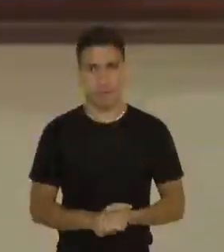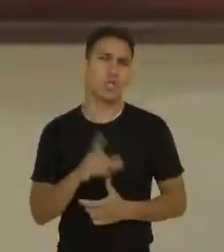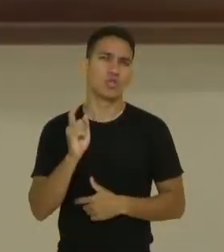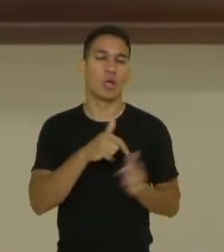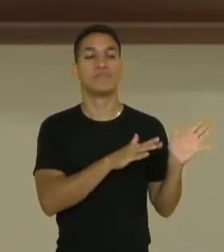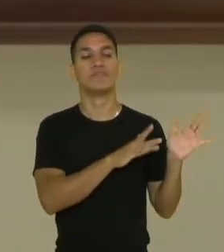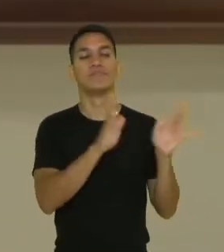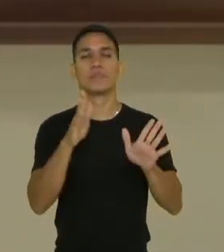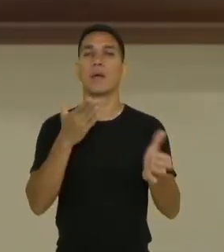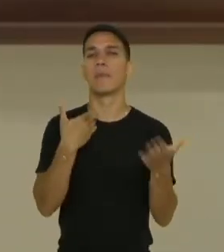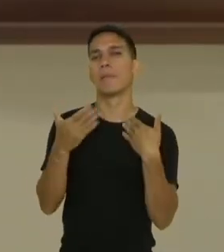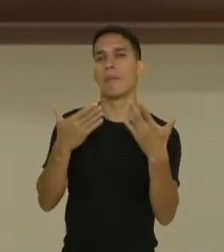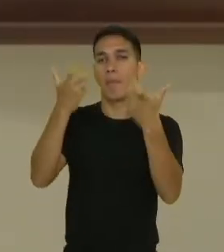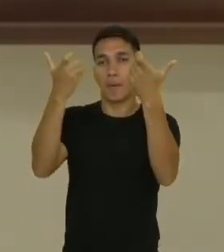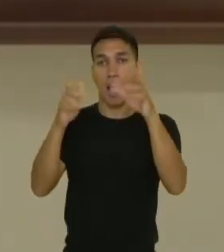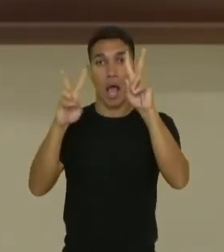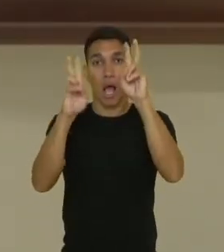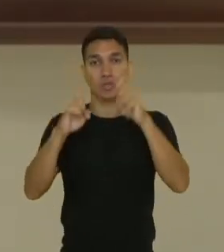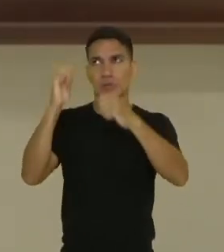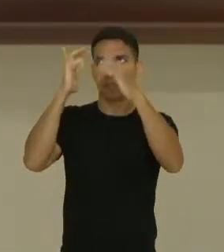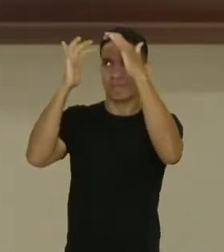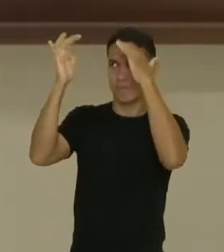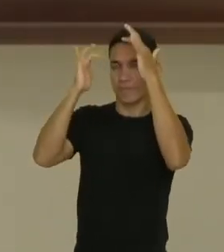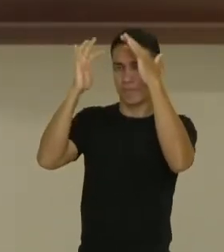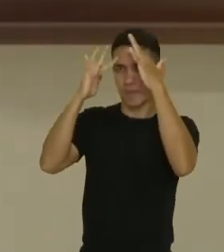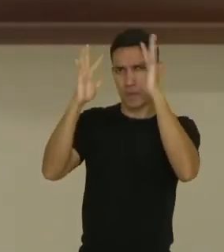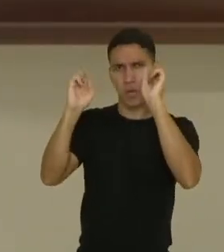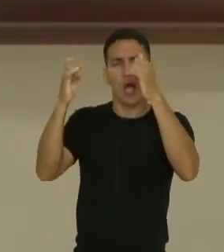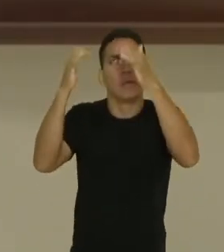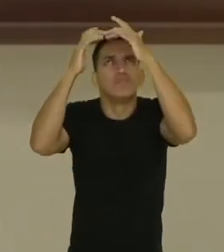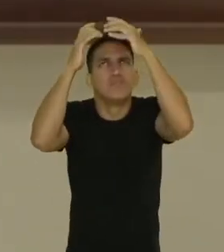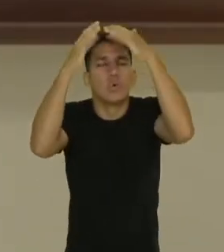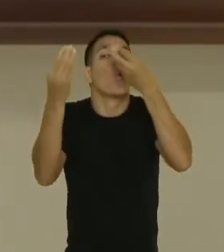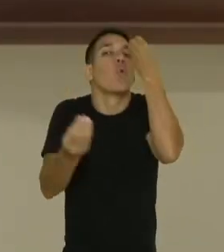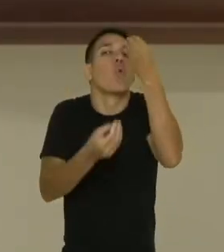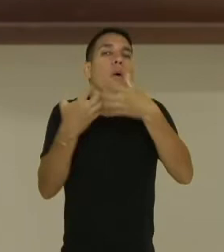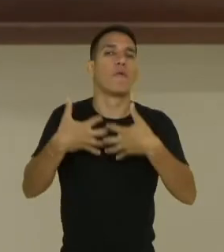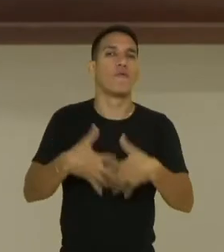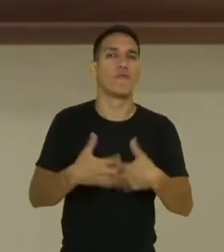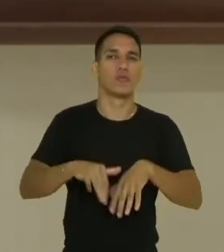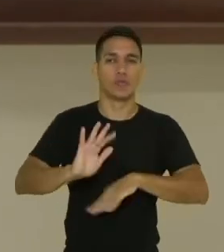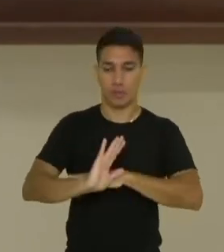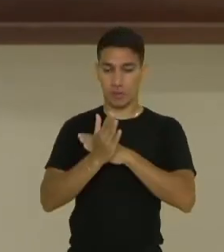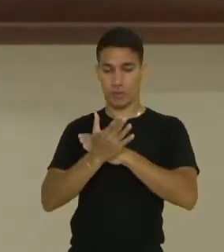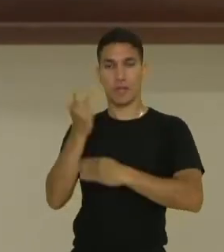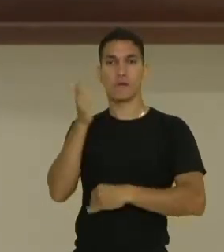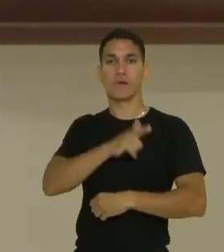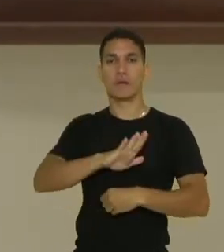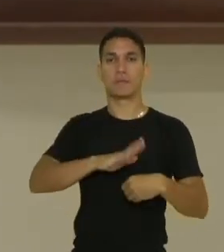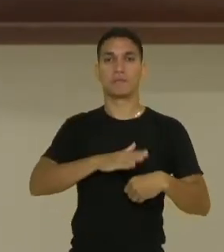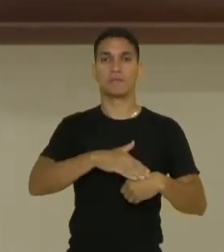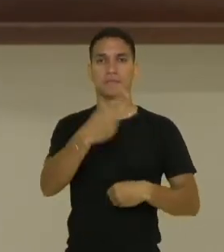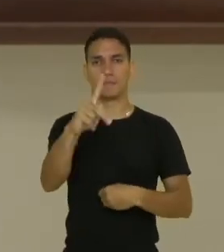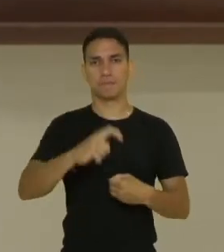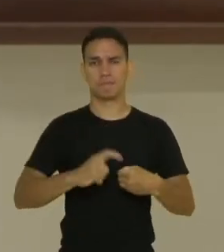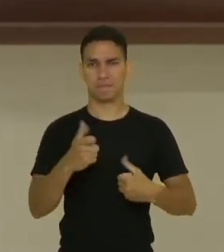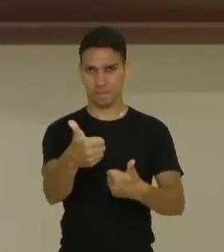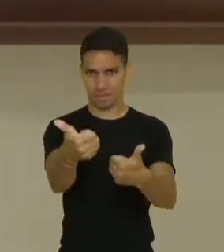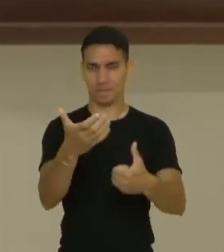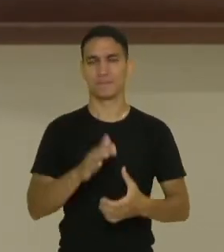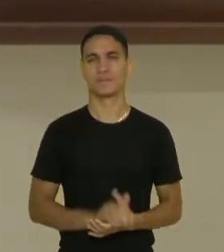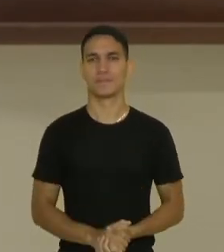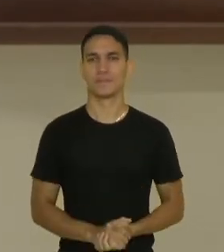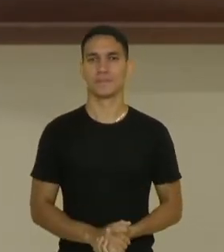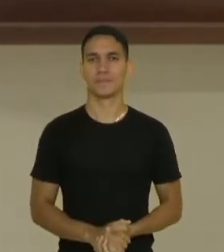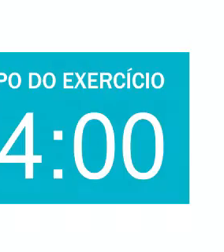um pouquinho sobre o pensamento filosófico, né? Como que esse tipo de pensamento pode dar autonomia a você? Certo? Agora